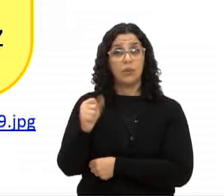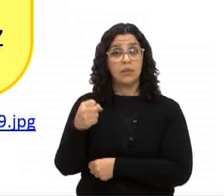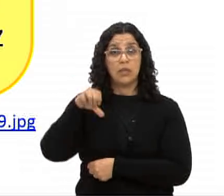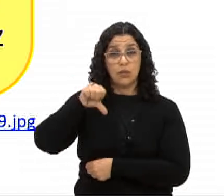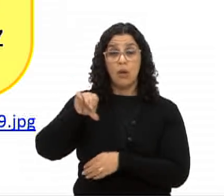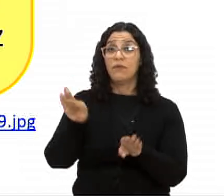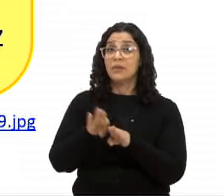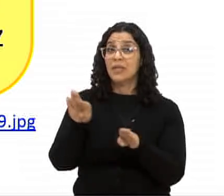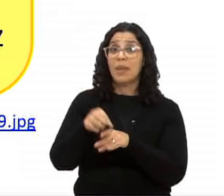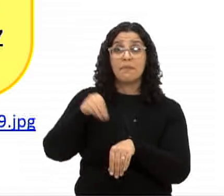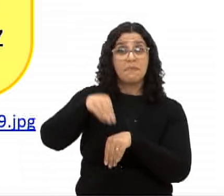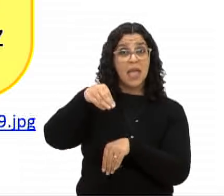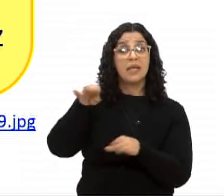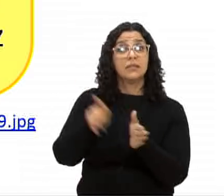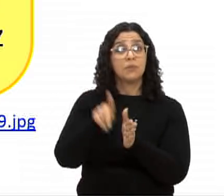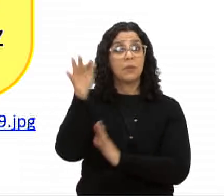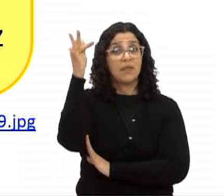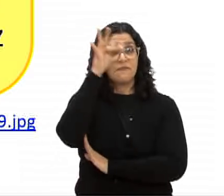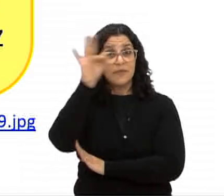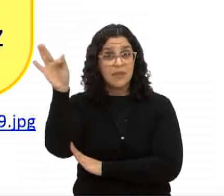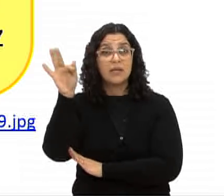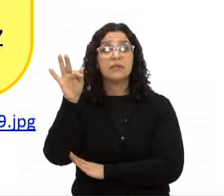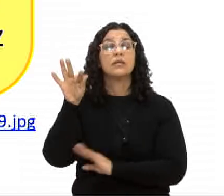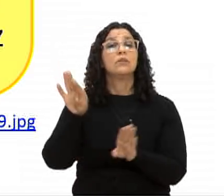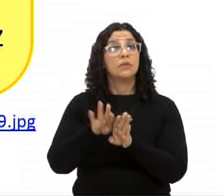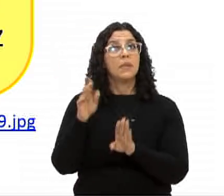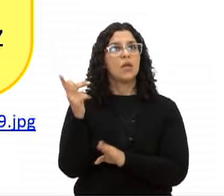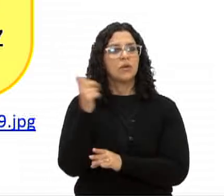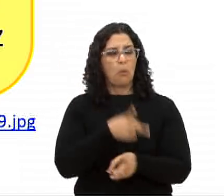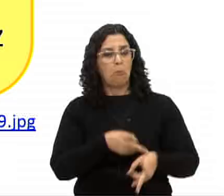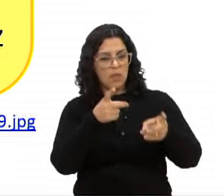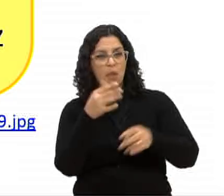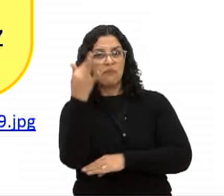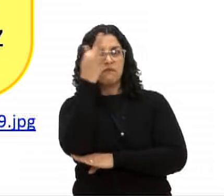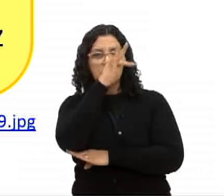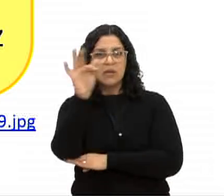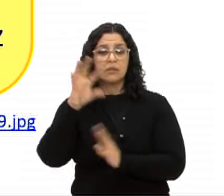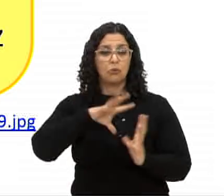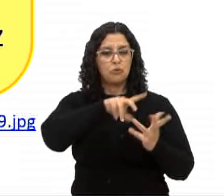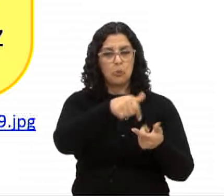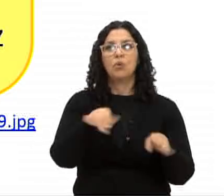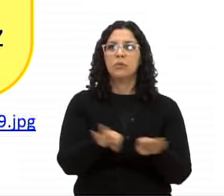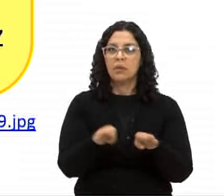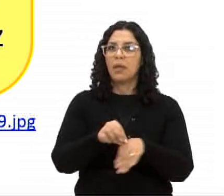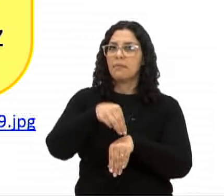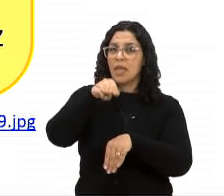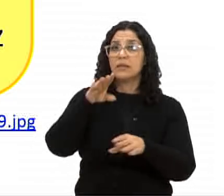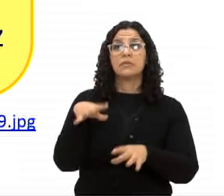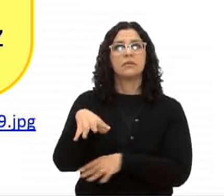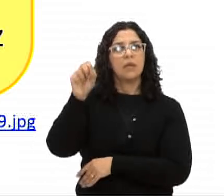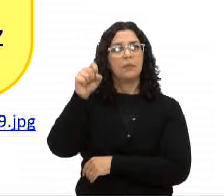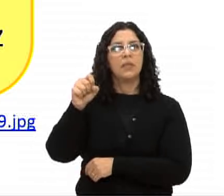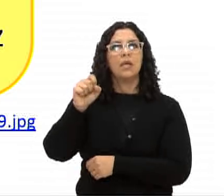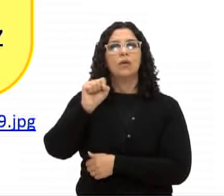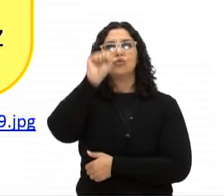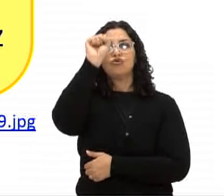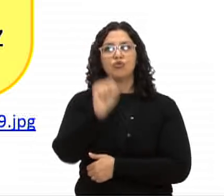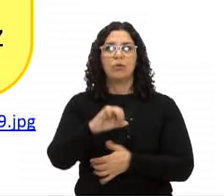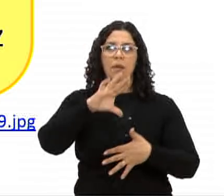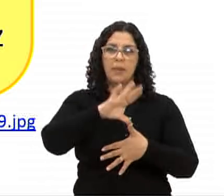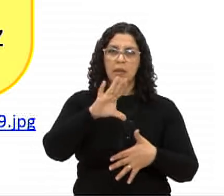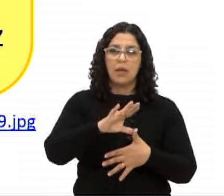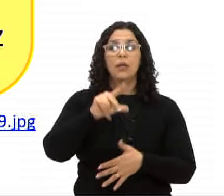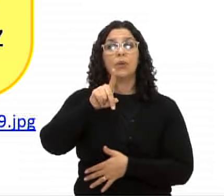da FIDE em 1997, da federação, quando ele foi reconhecido pela Federação Internacional. Campeão sul-americano em 2002,